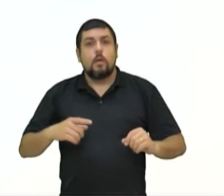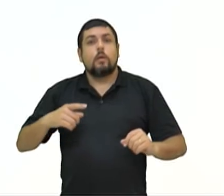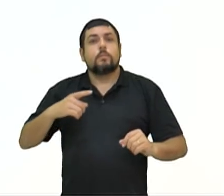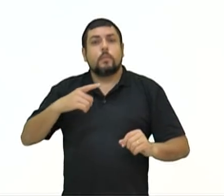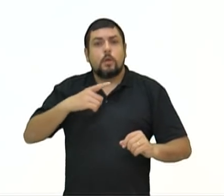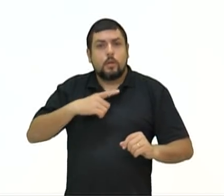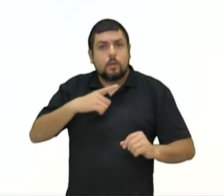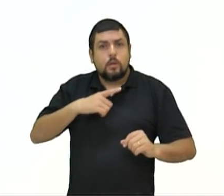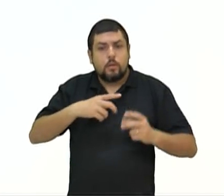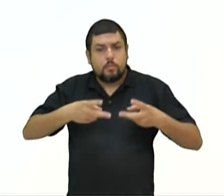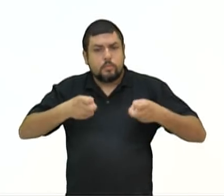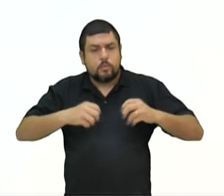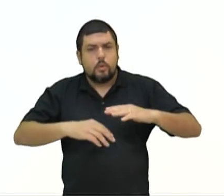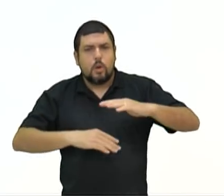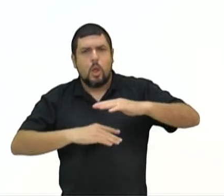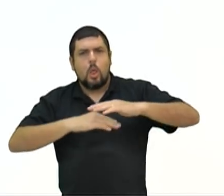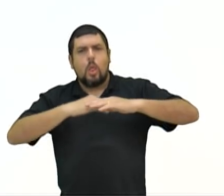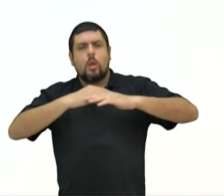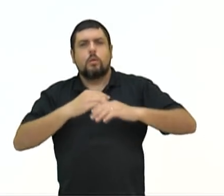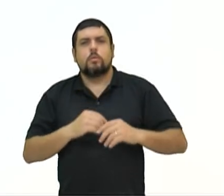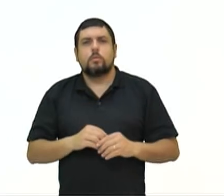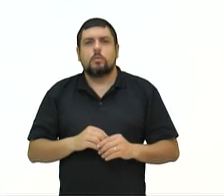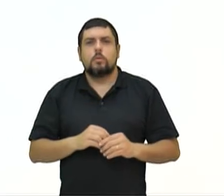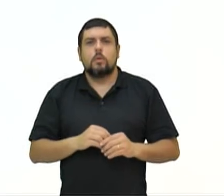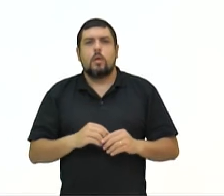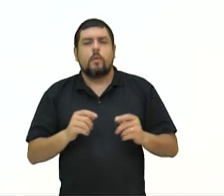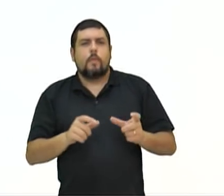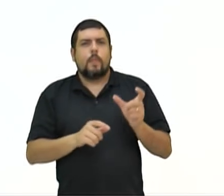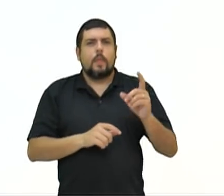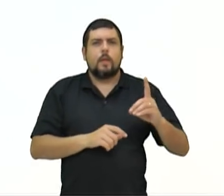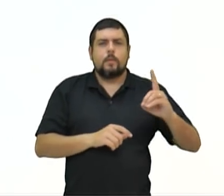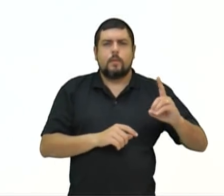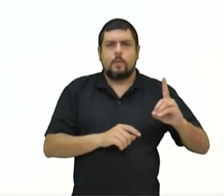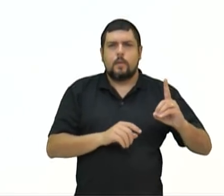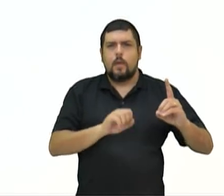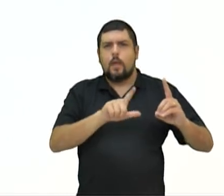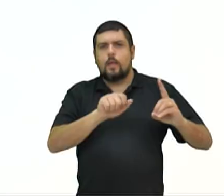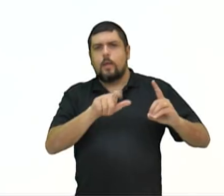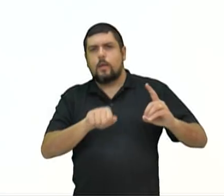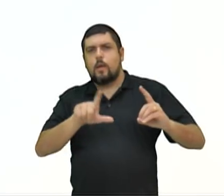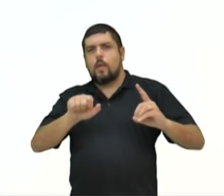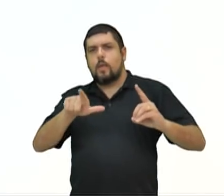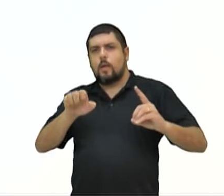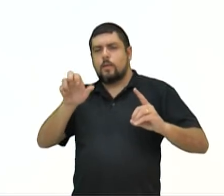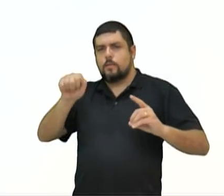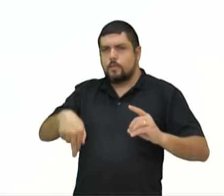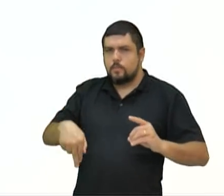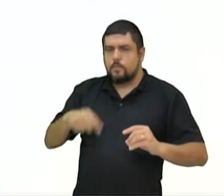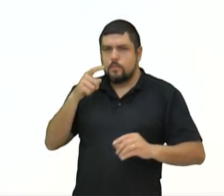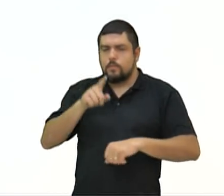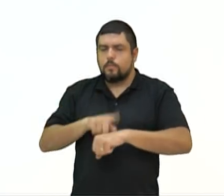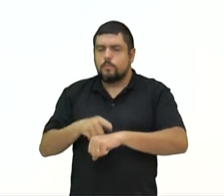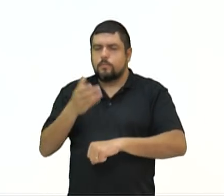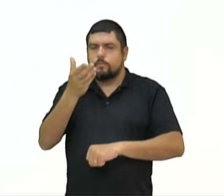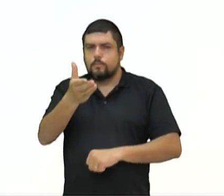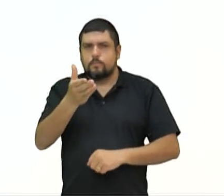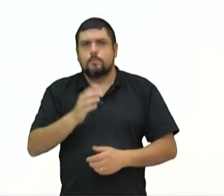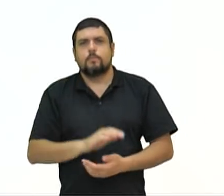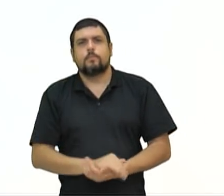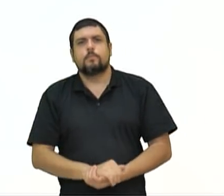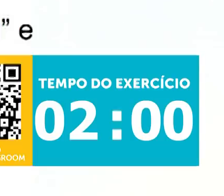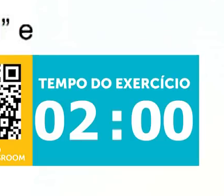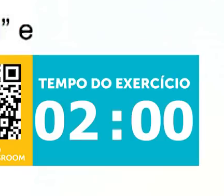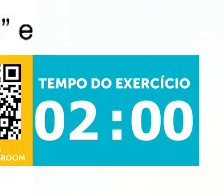Ou D, o trocadilho alagam e alegam. Um tempinho aí para vocês pensarem essa resposta.